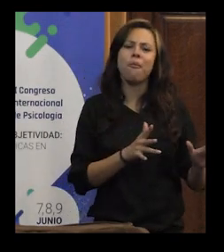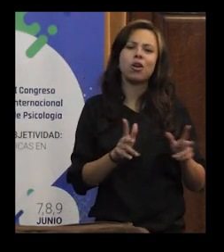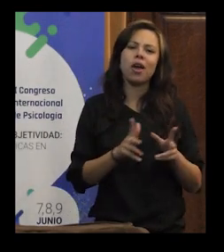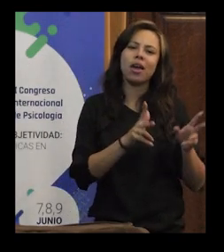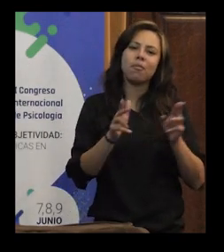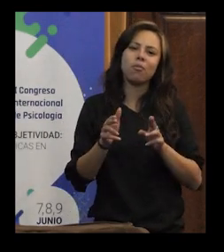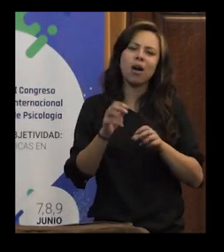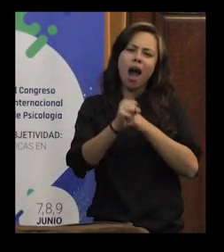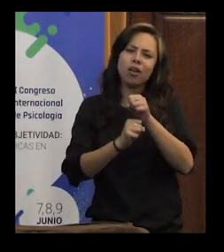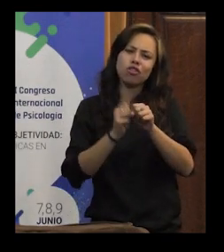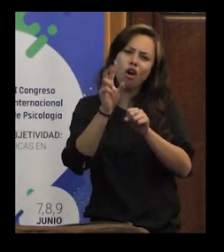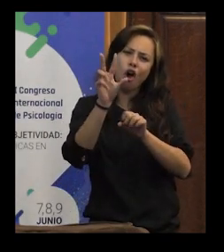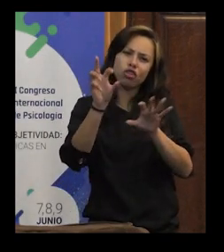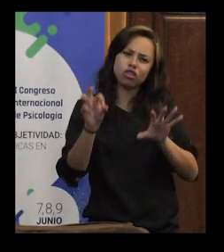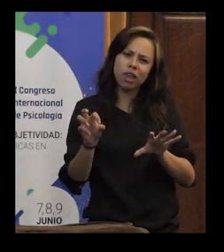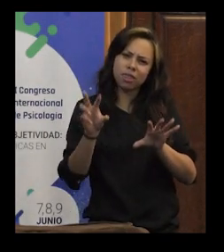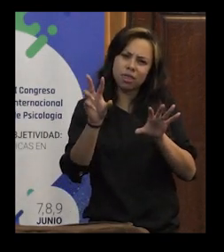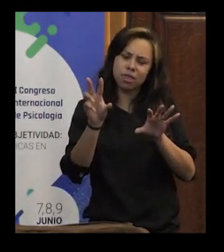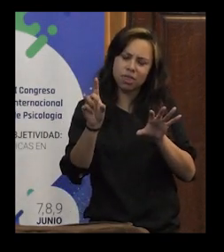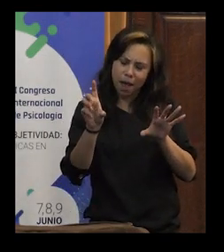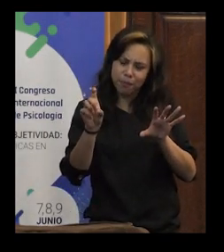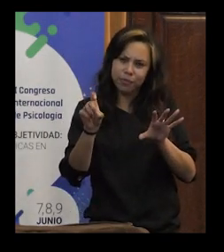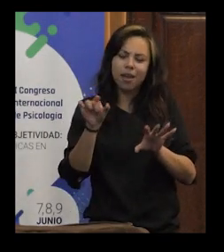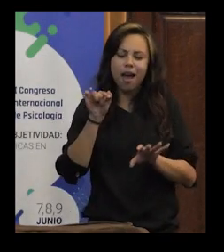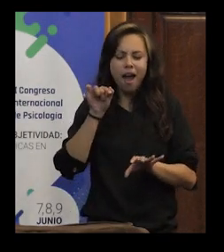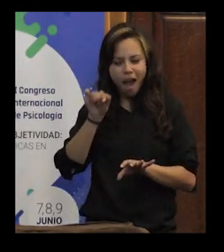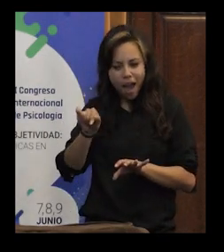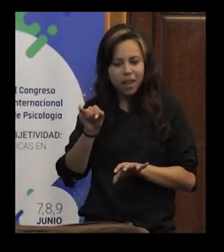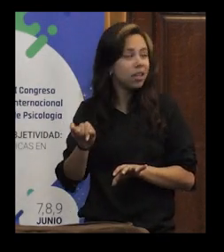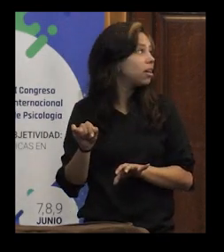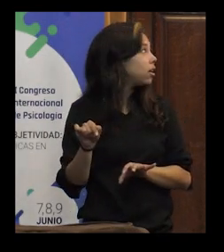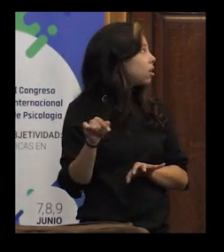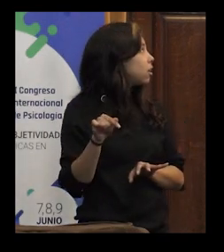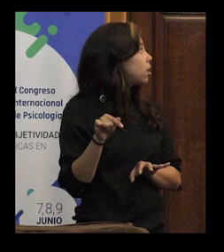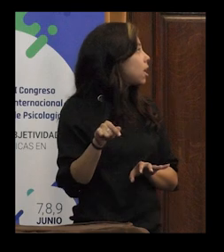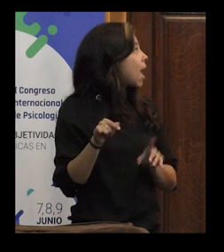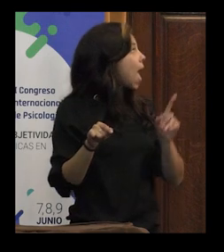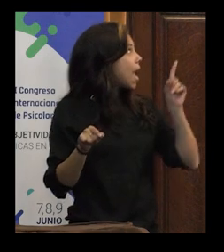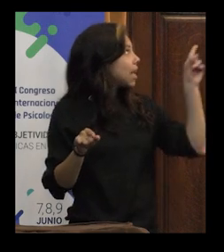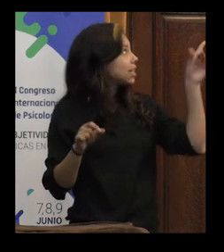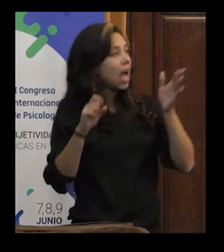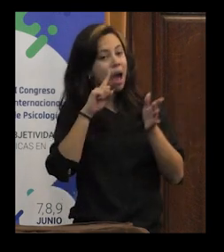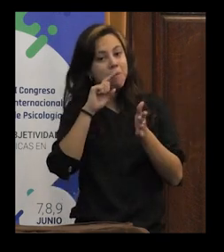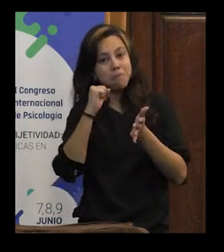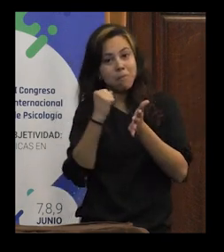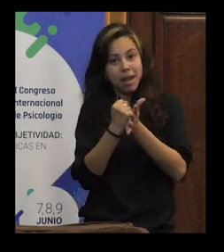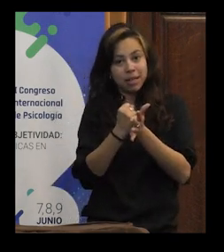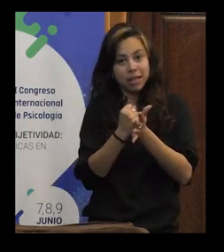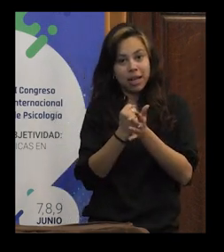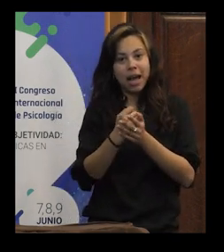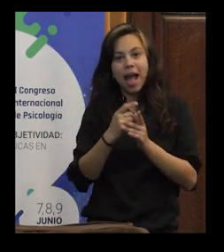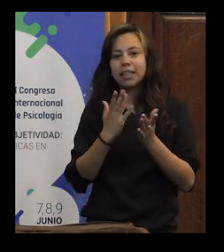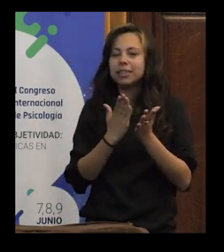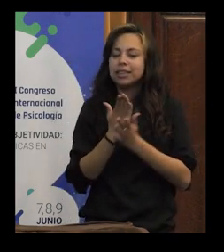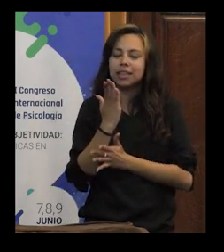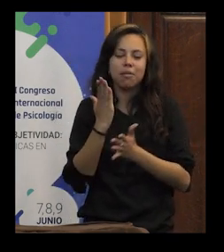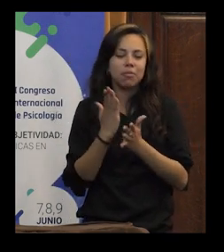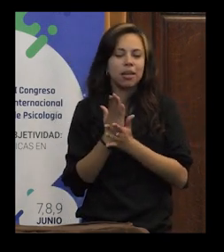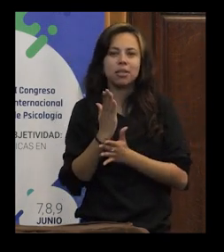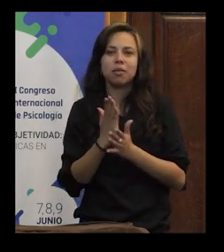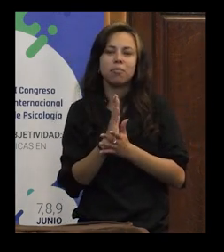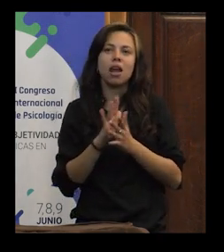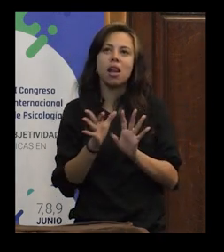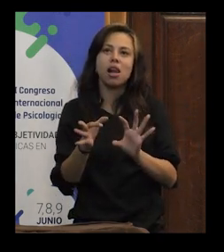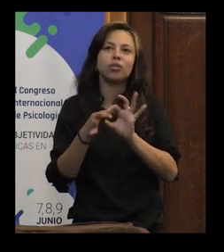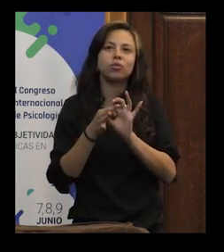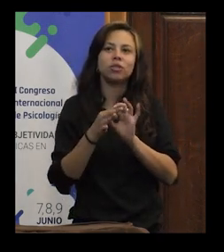há a imagem del Marlboro, que sempre foi associada à aventura. Em um caso,